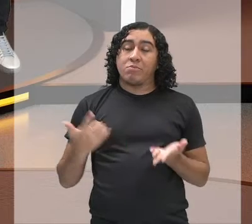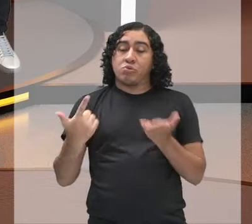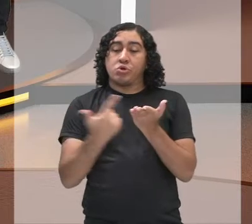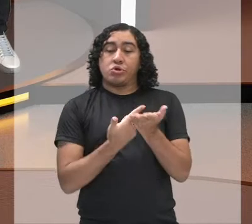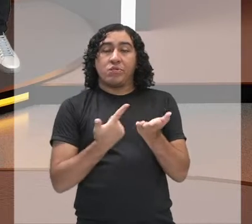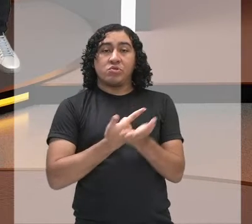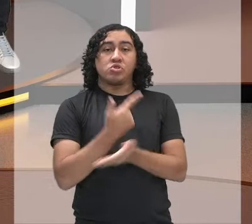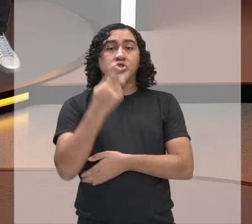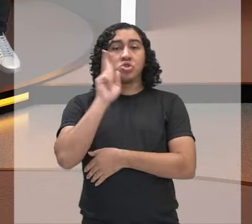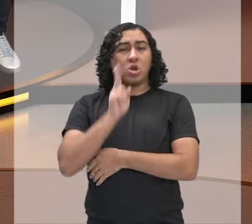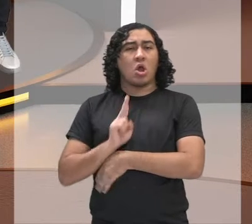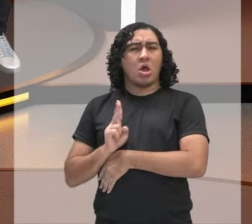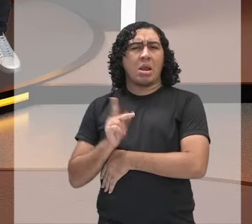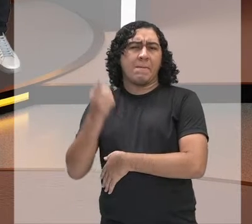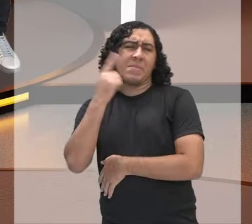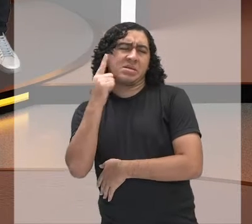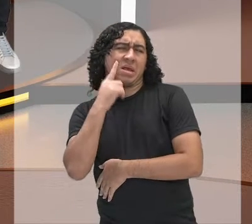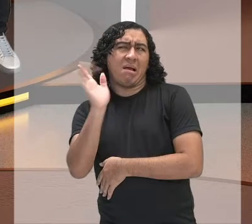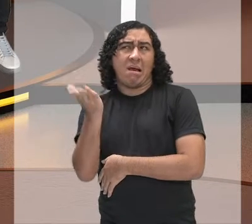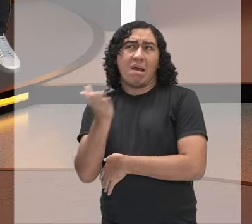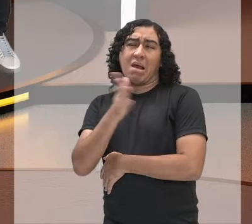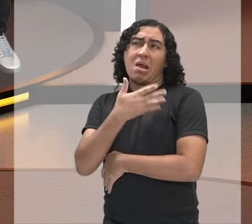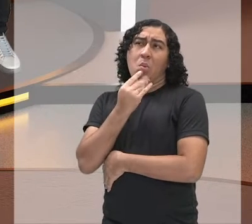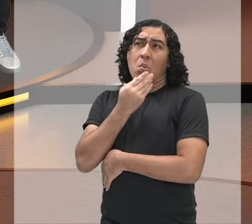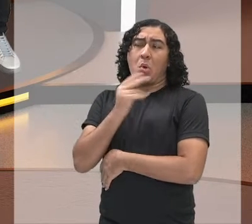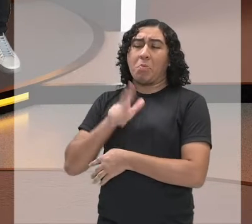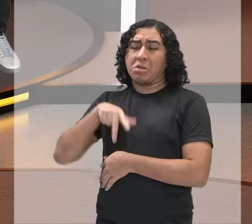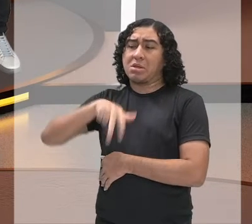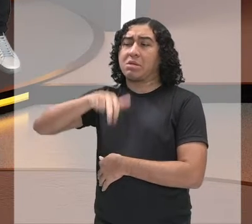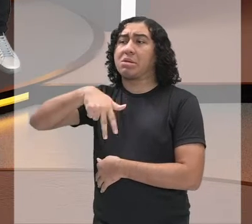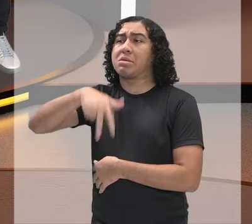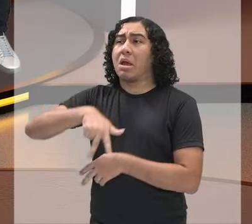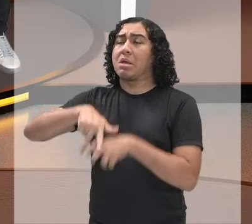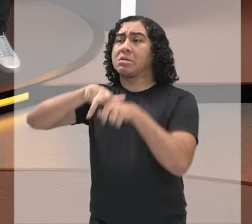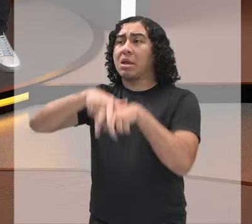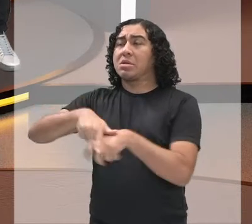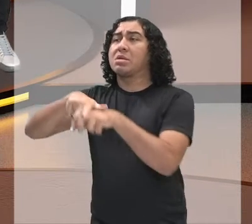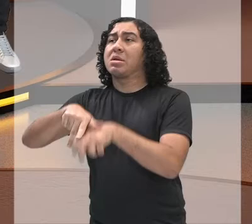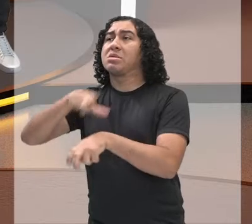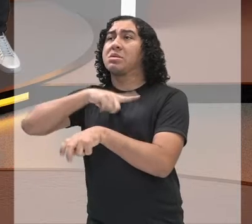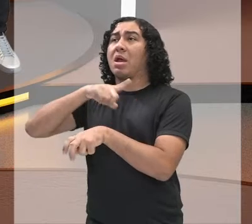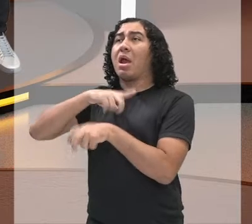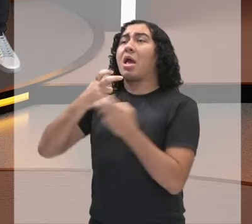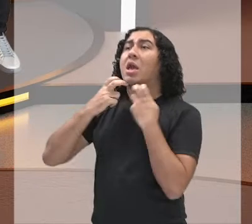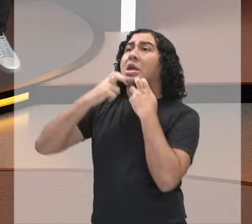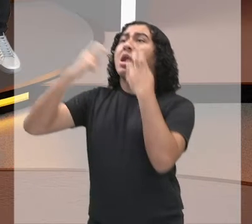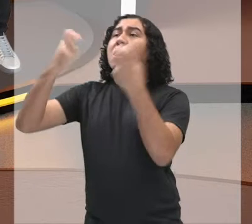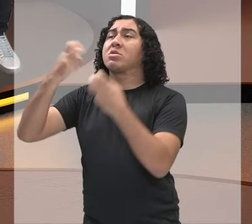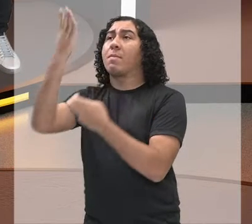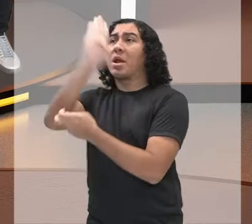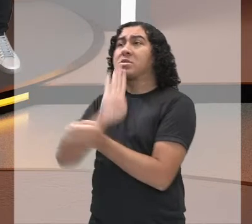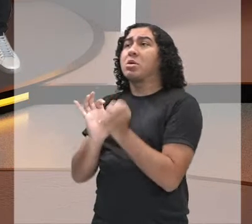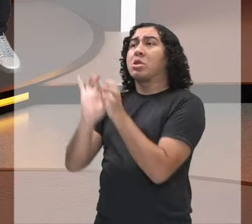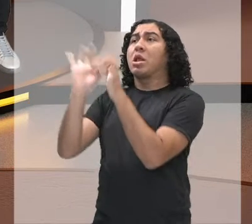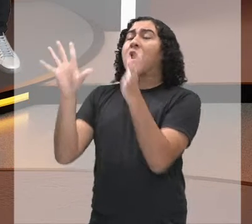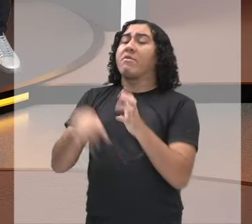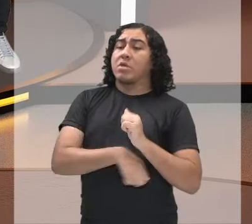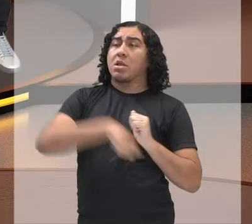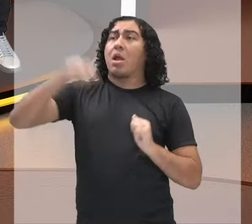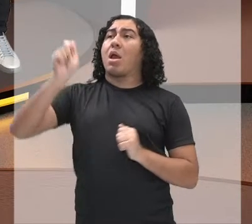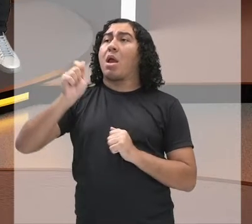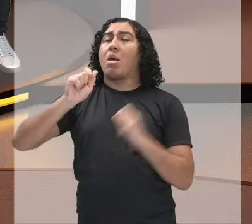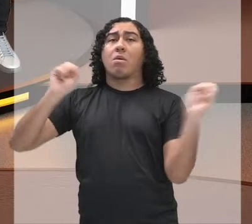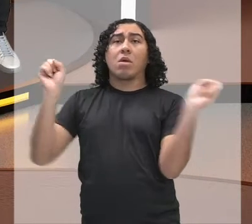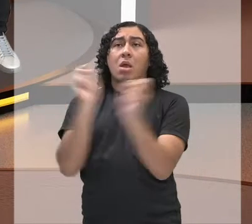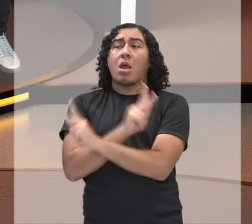uma forma tranquila, né? Foi a independência, o grito da independência, o grito do Ipiranga e pronto, o Brasil se tornou independente e pronto, está tudo ok,